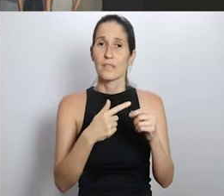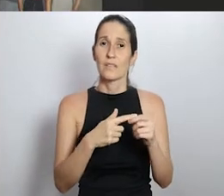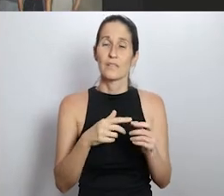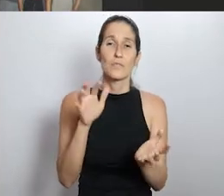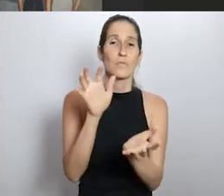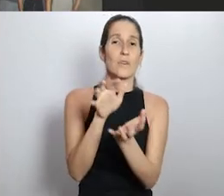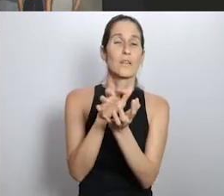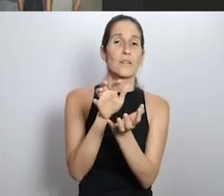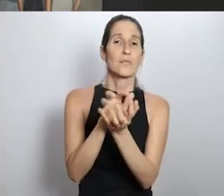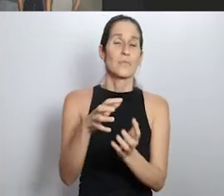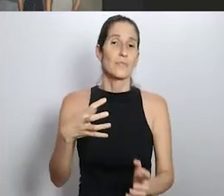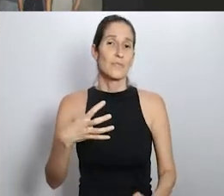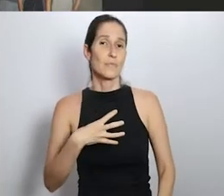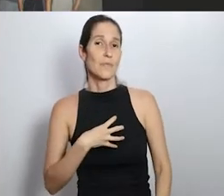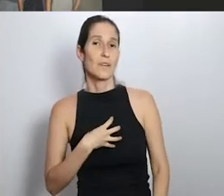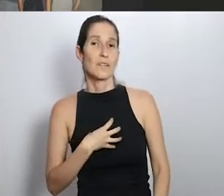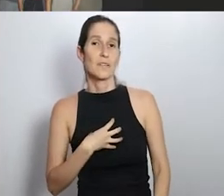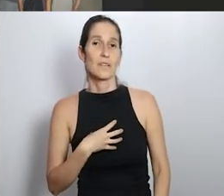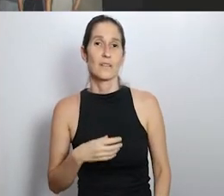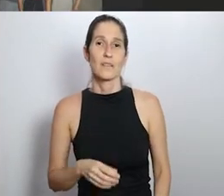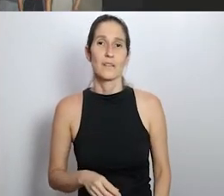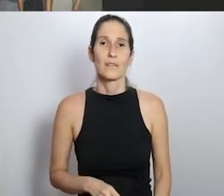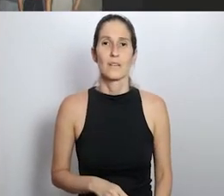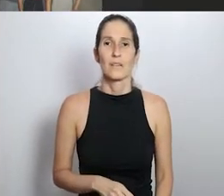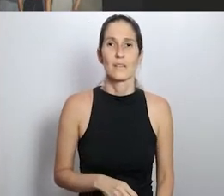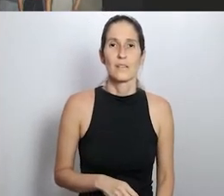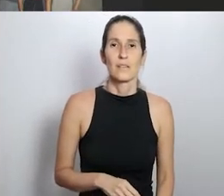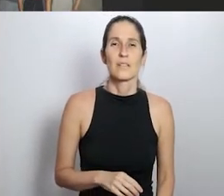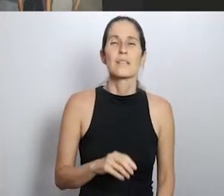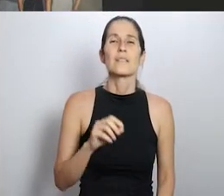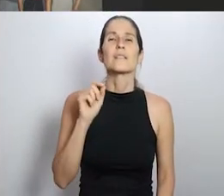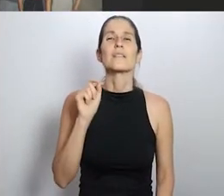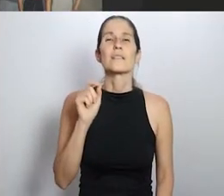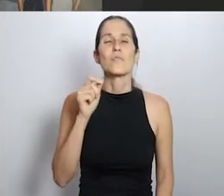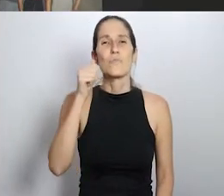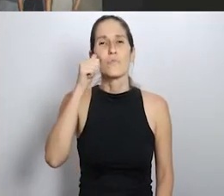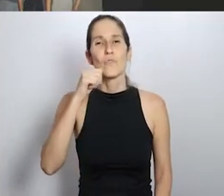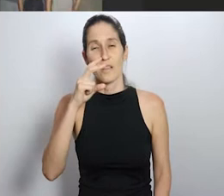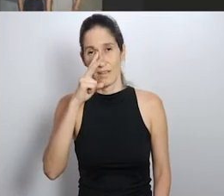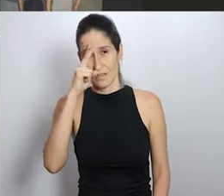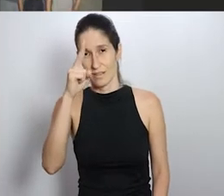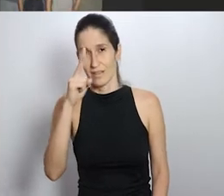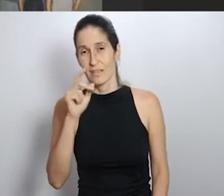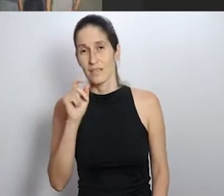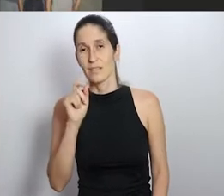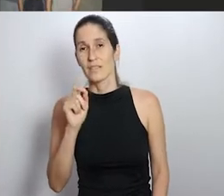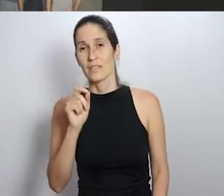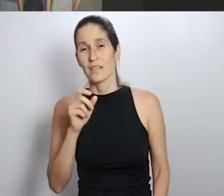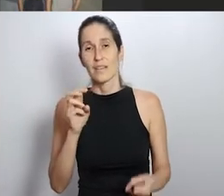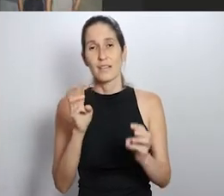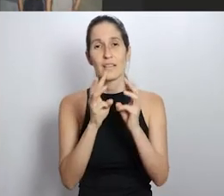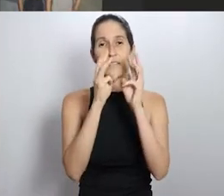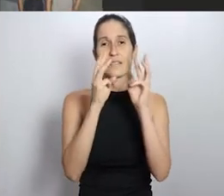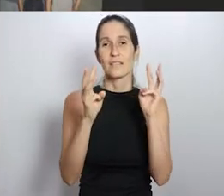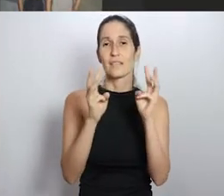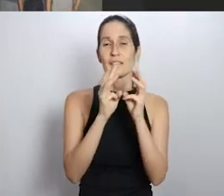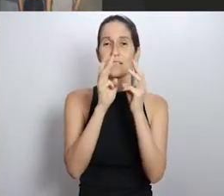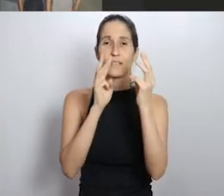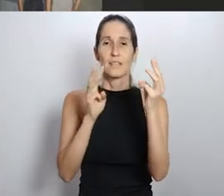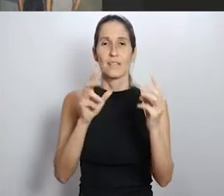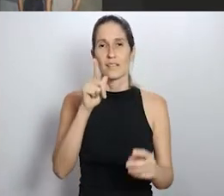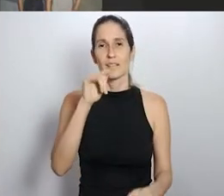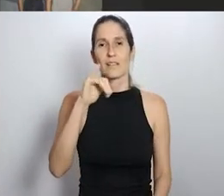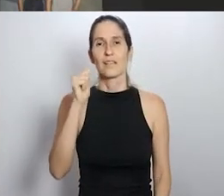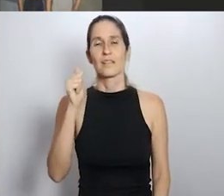qual tá no seu canto, é Pernambuco e Bahia. Esta valente que eu falo é